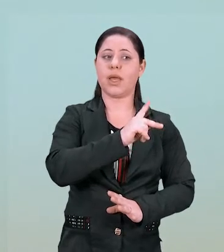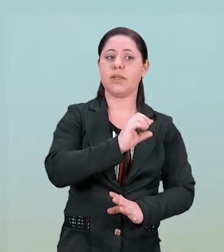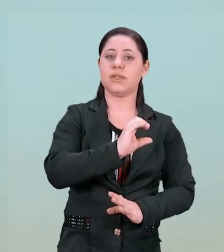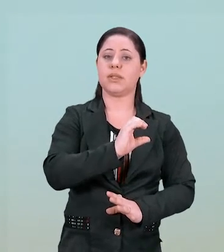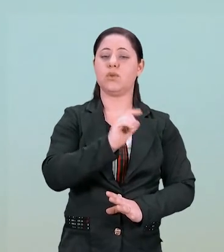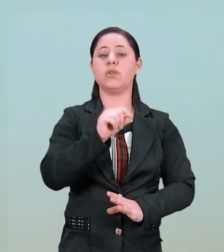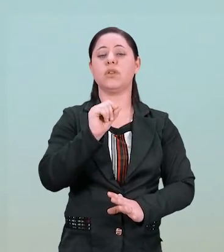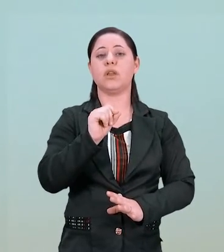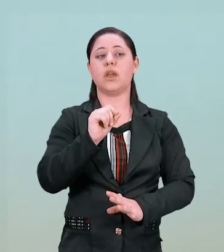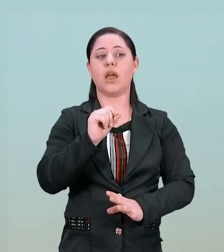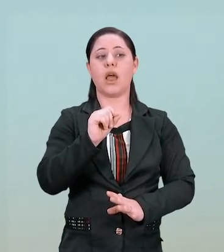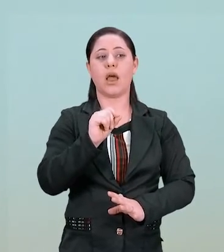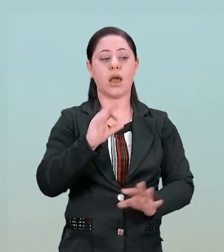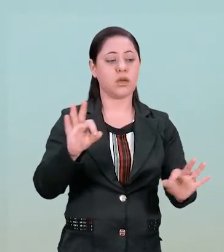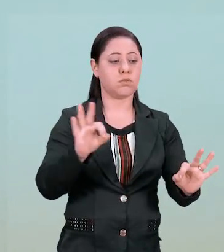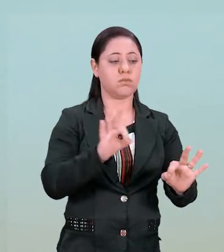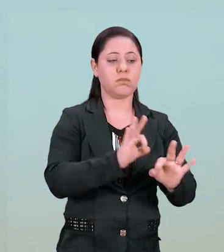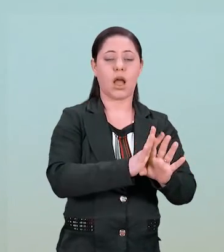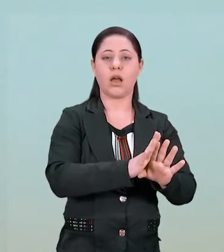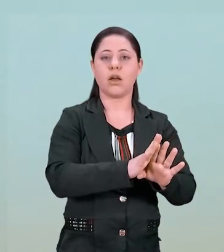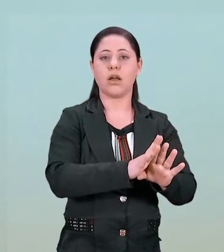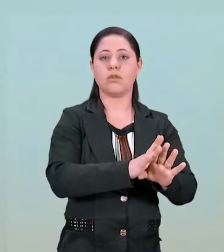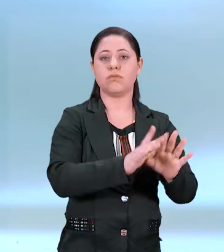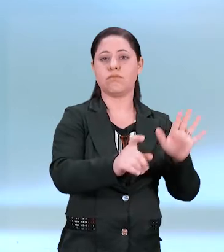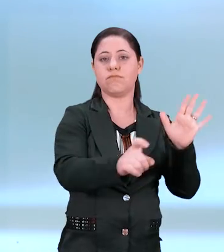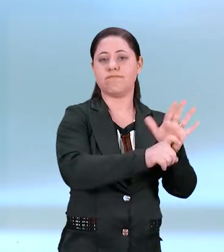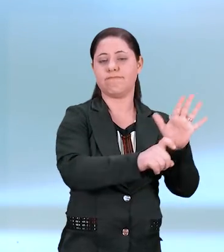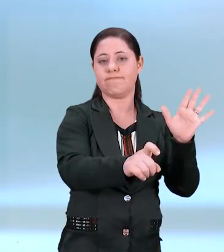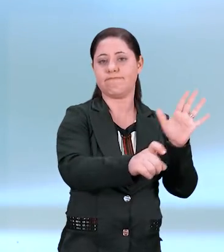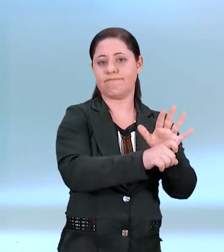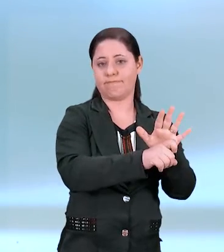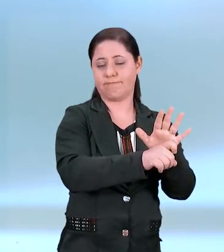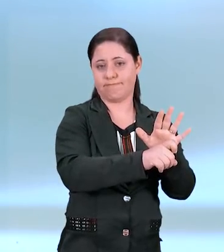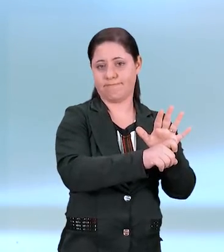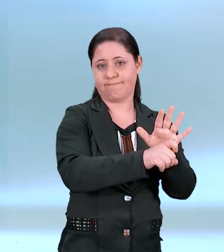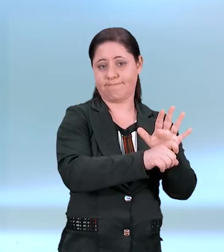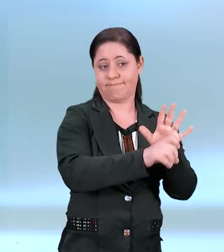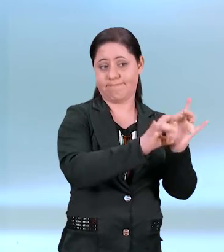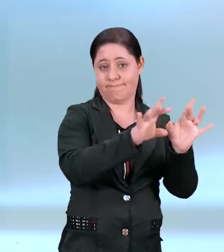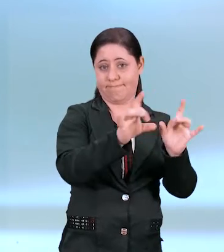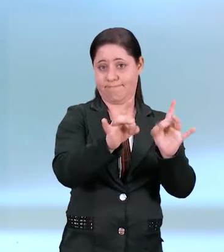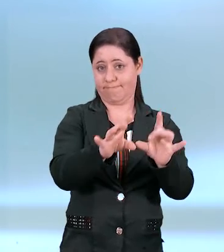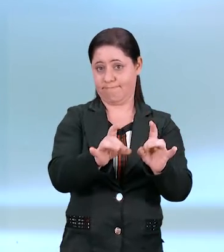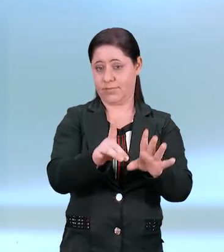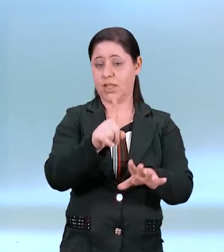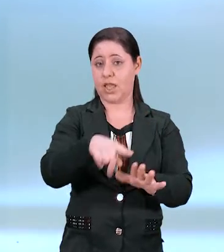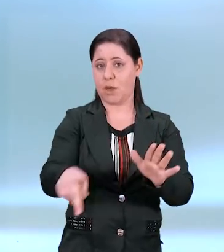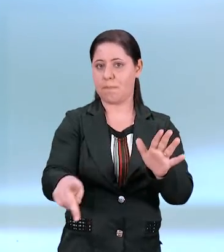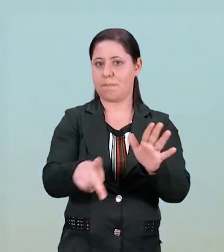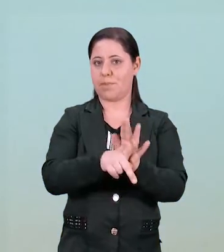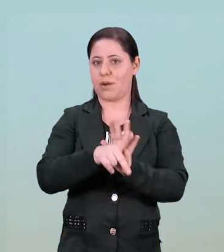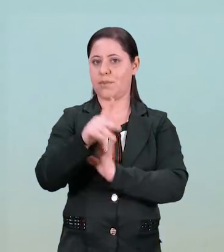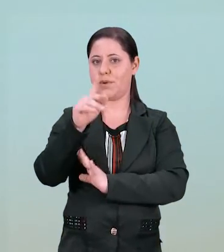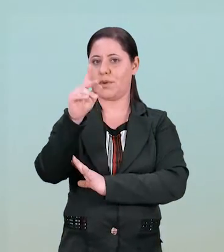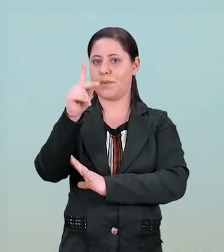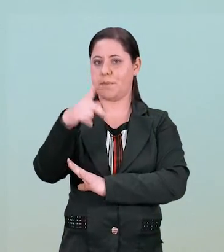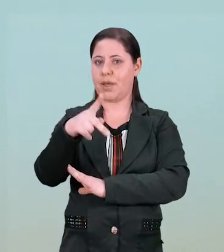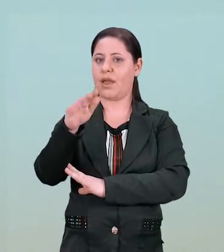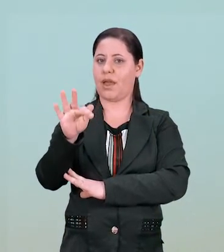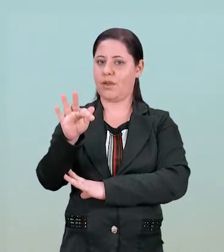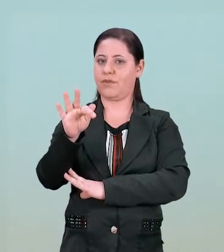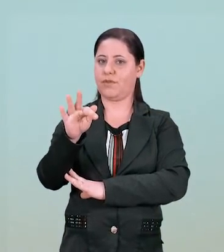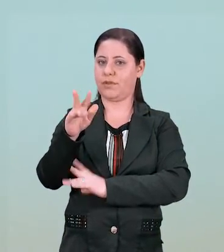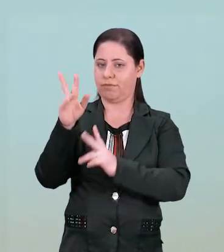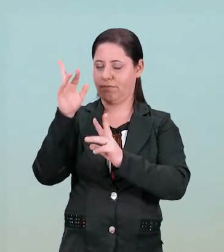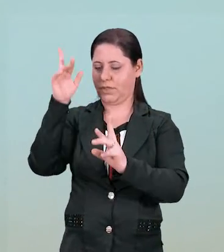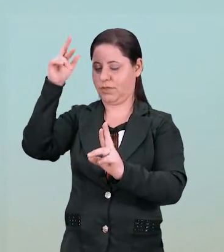por competência constitucional é da Polícia Federal. E só abrindo um parênteses, em números, voltando aqui, hoje, a importância de